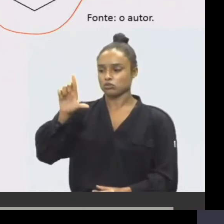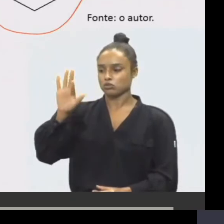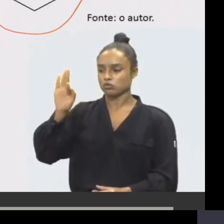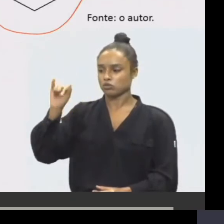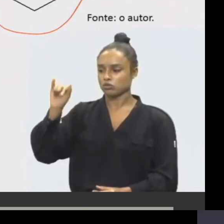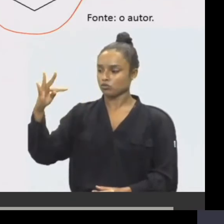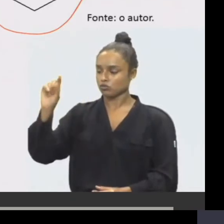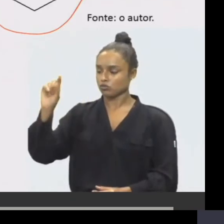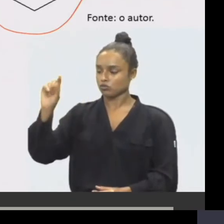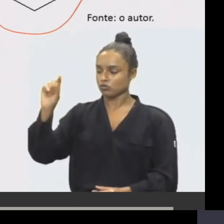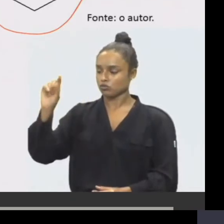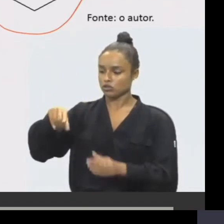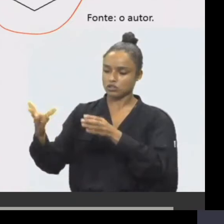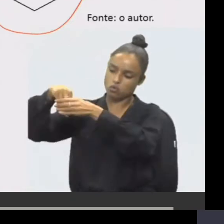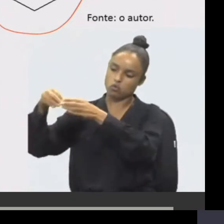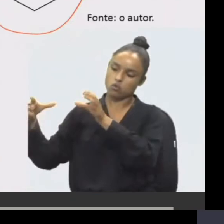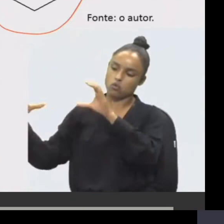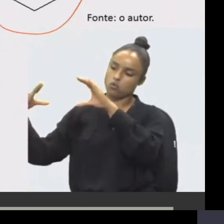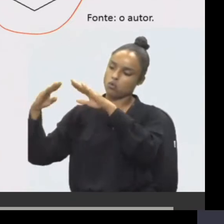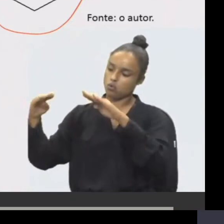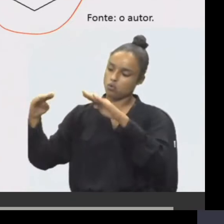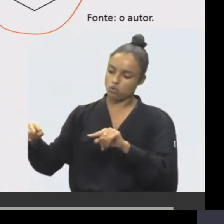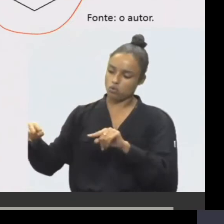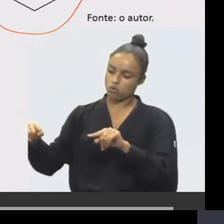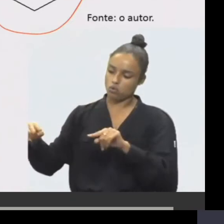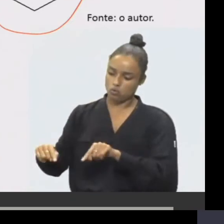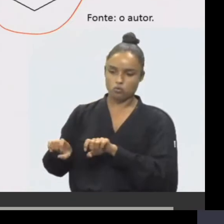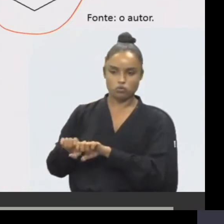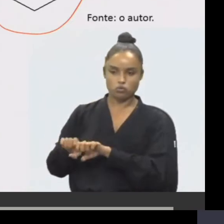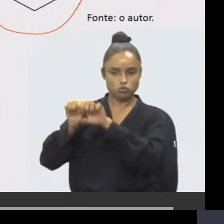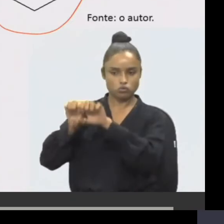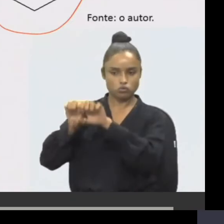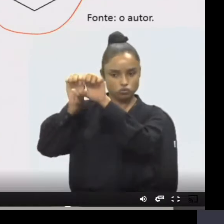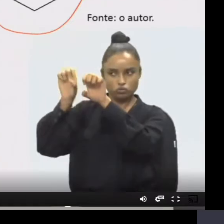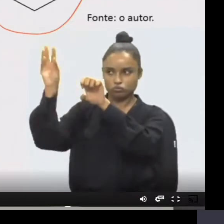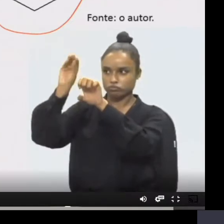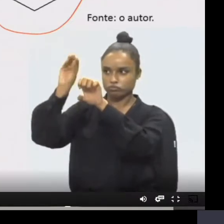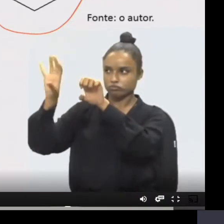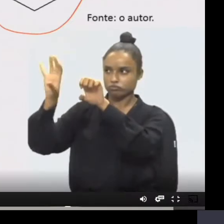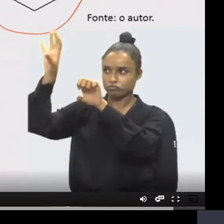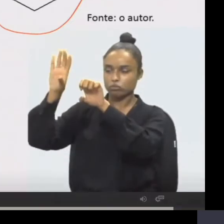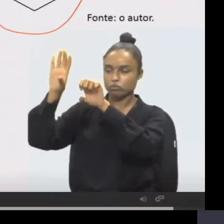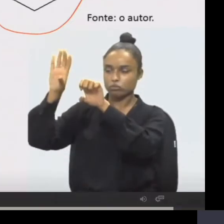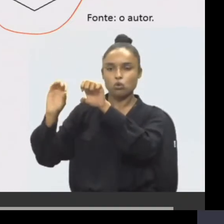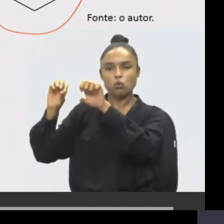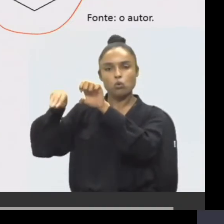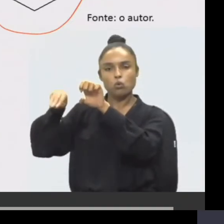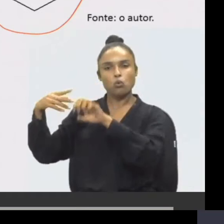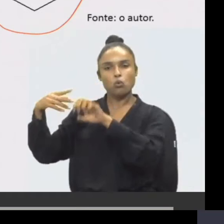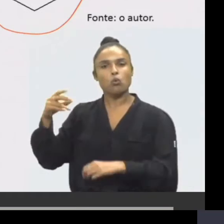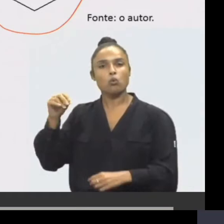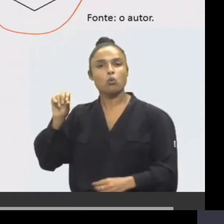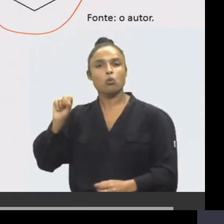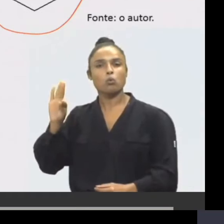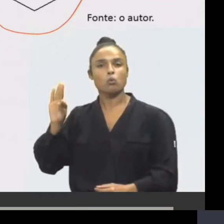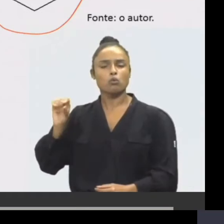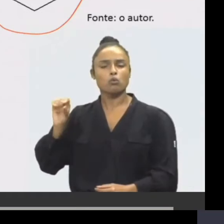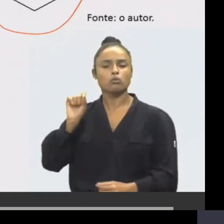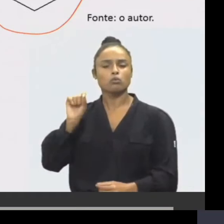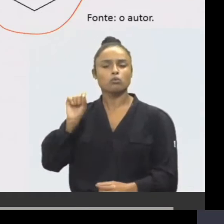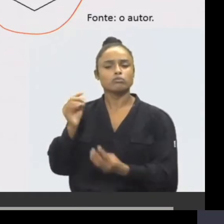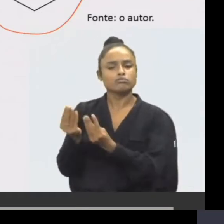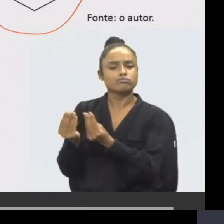a inserção desse grupamento na estrutura do composto. Isso vai fazer com que a gente consiga